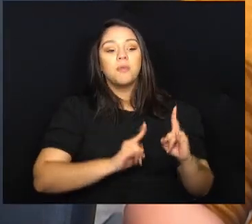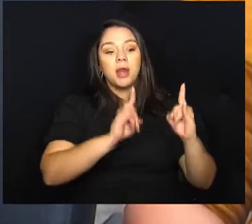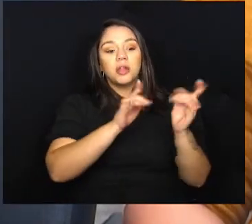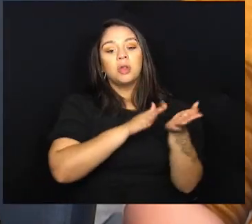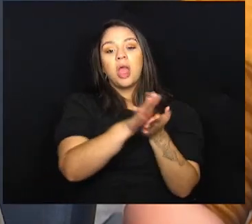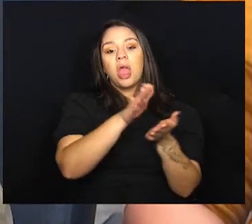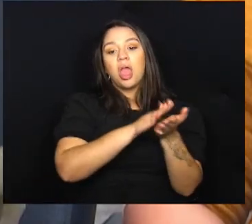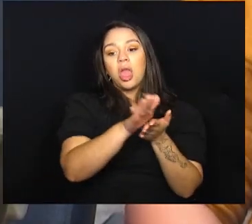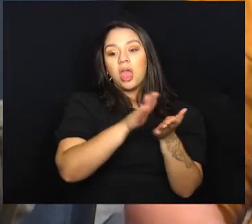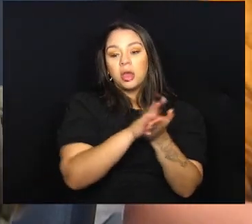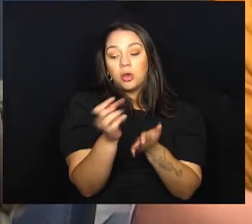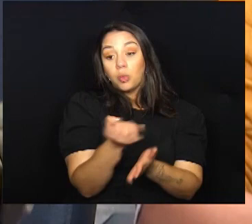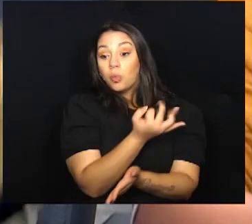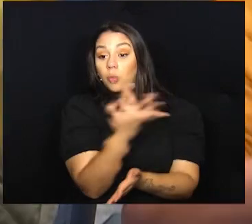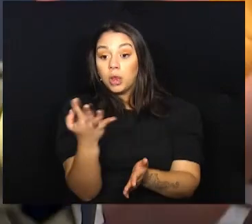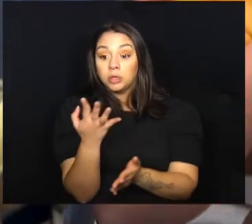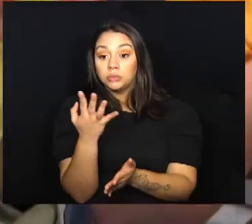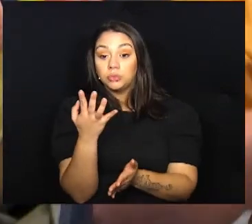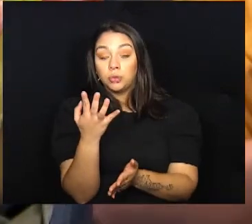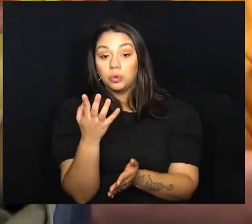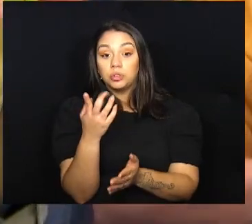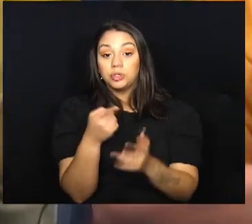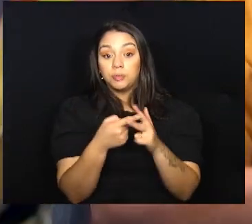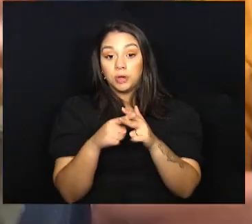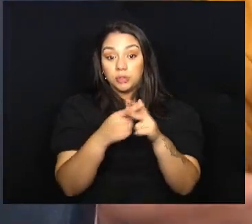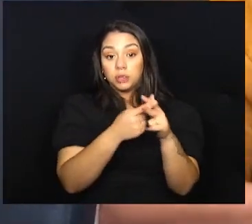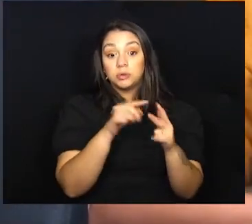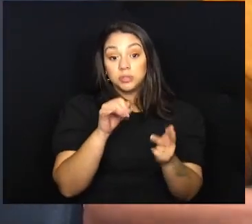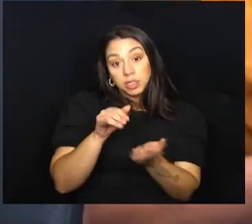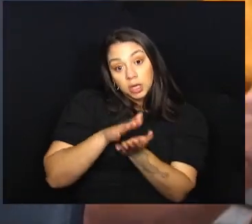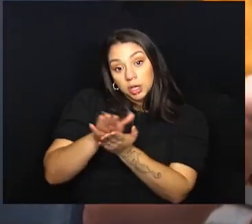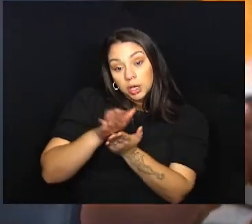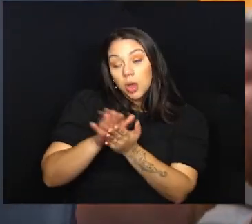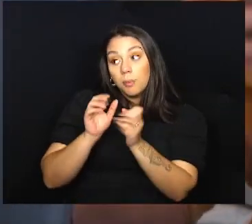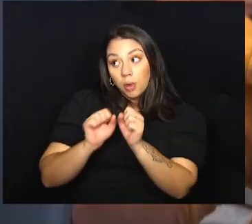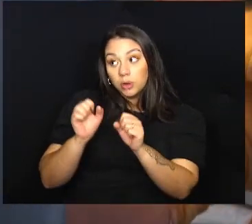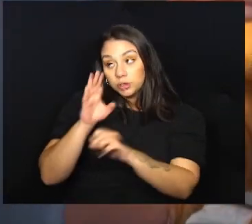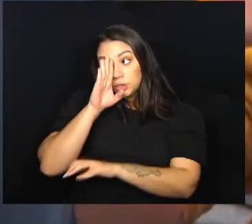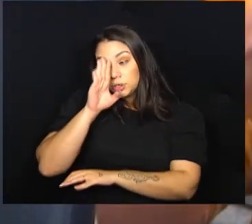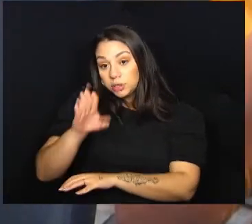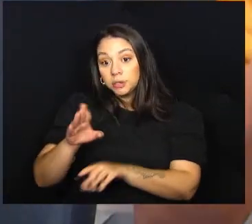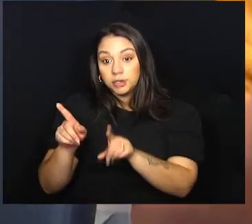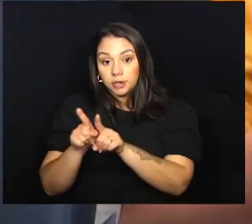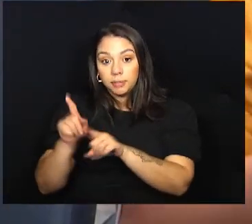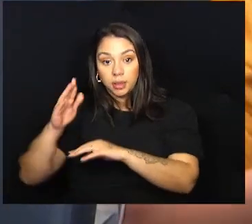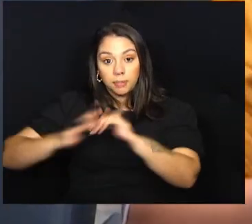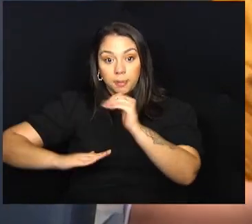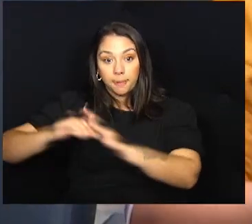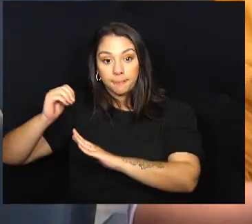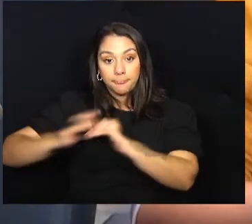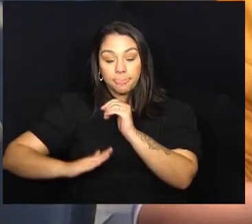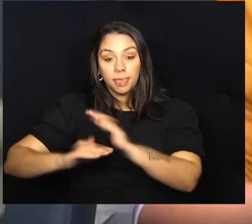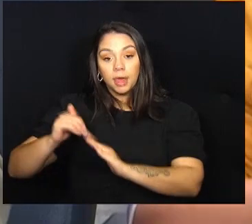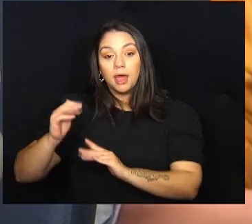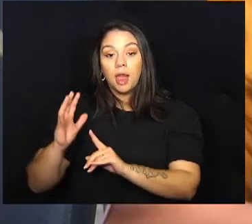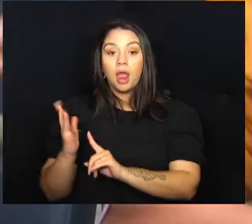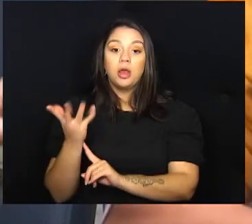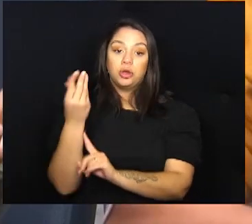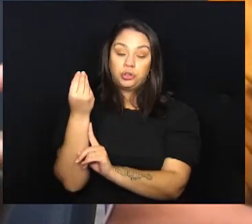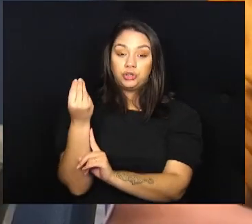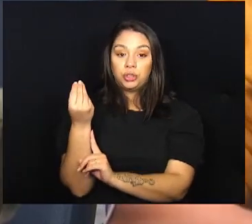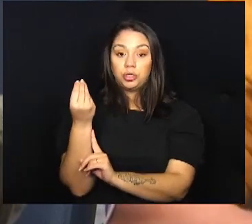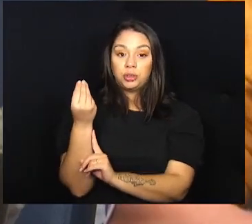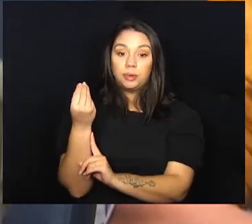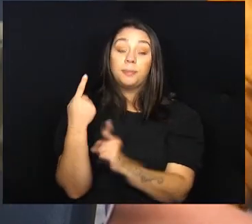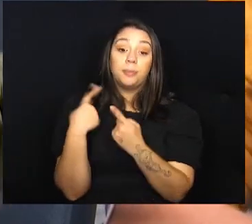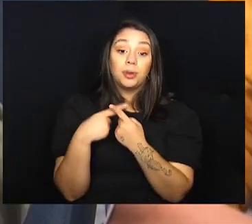tanto para manutenção. Será que um tanto desse gasto ele pode também ser direcionado para a execução dessa obra? Porque é